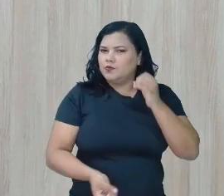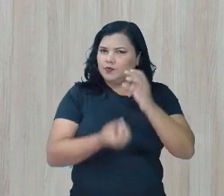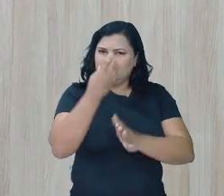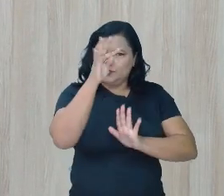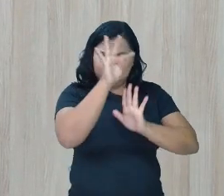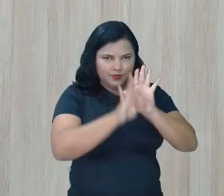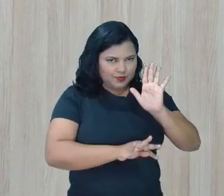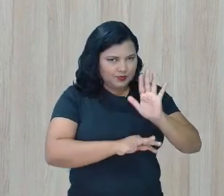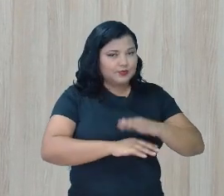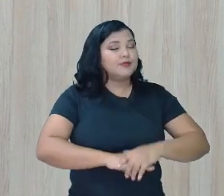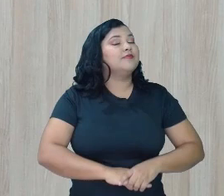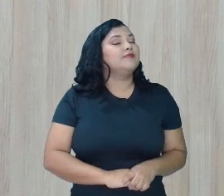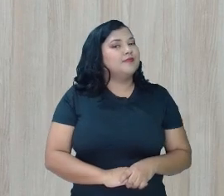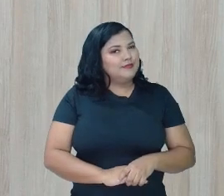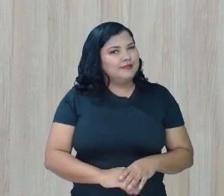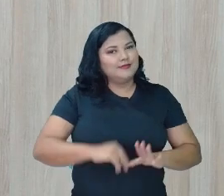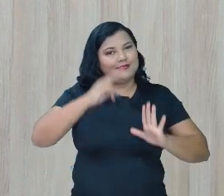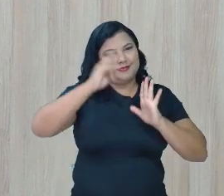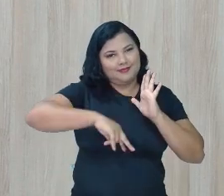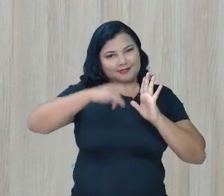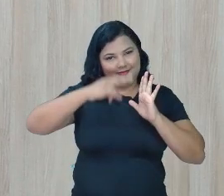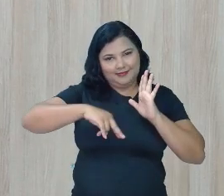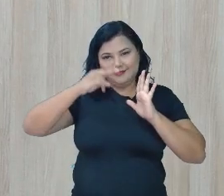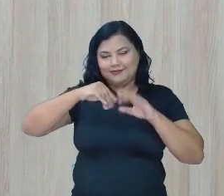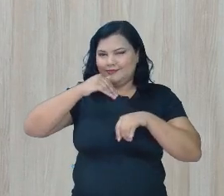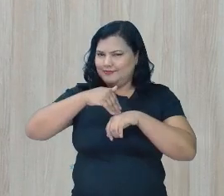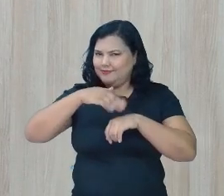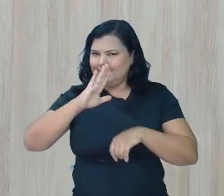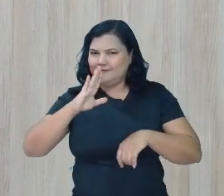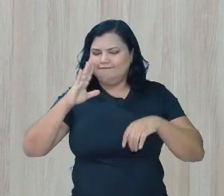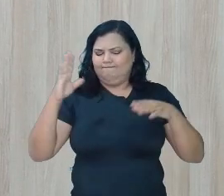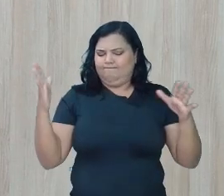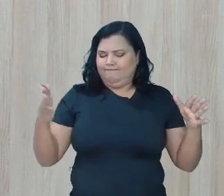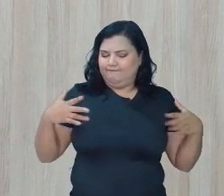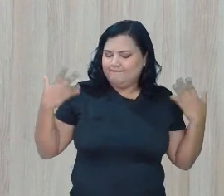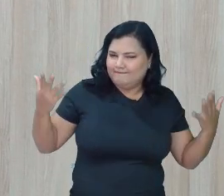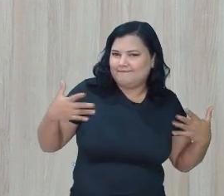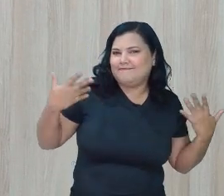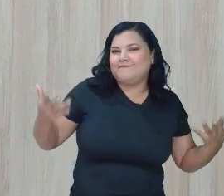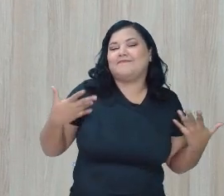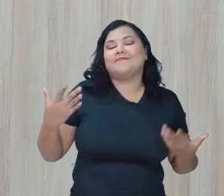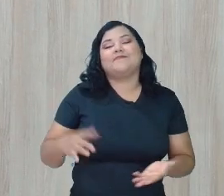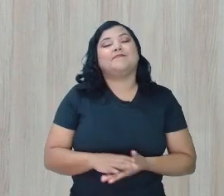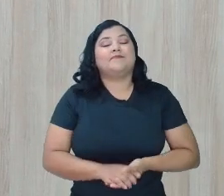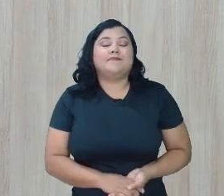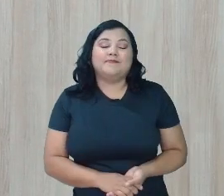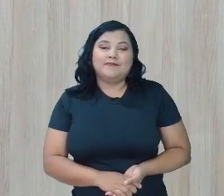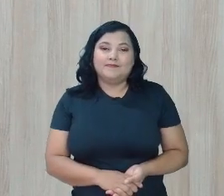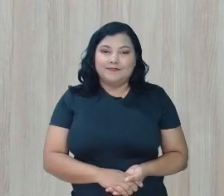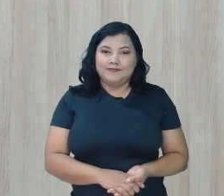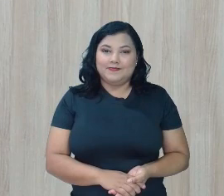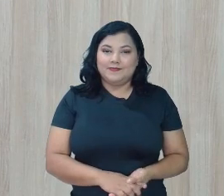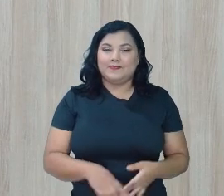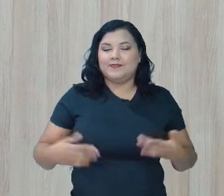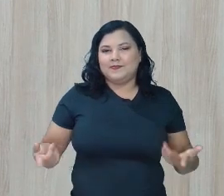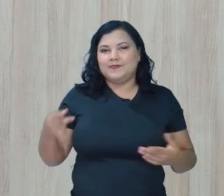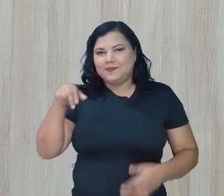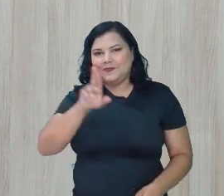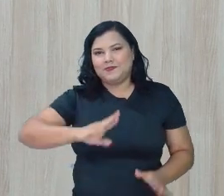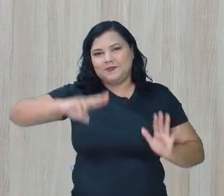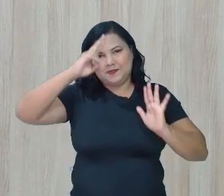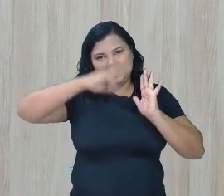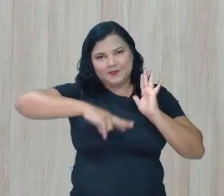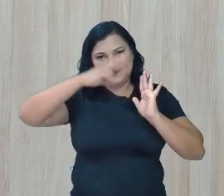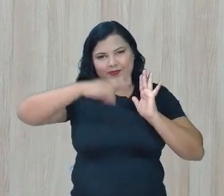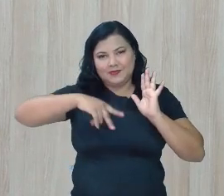textuais? Então, vamos ler mais, vamos nos empolgar mais e fazer da leitura